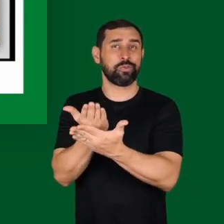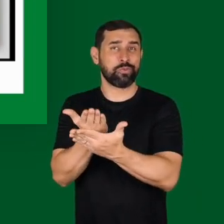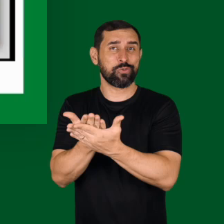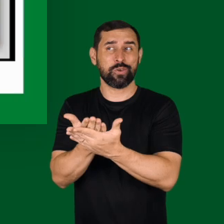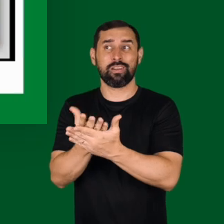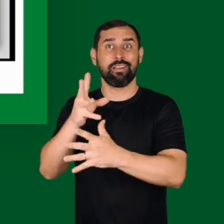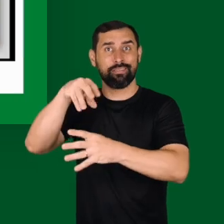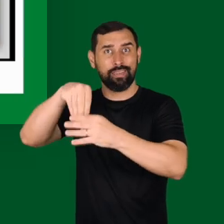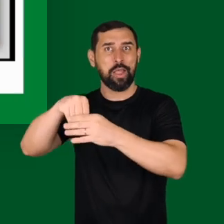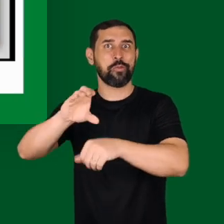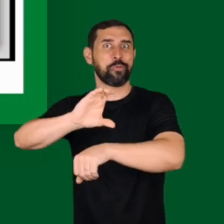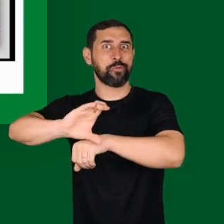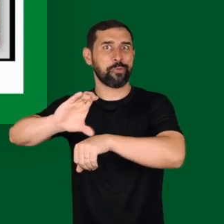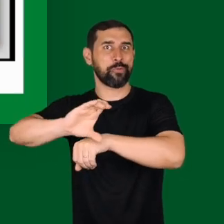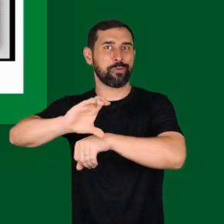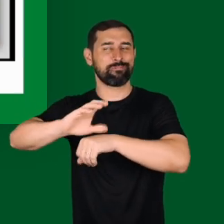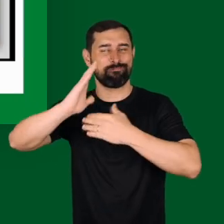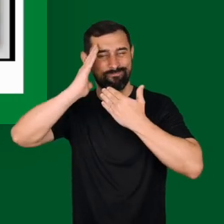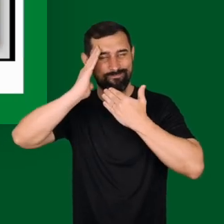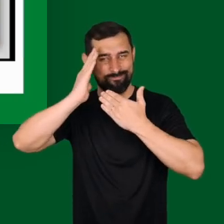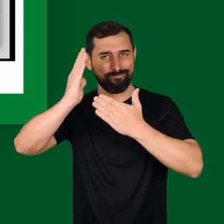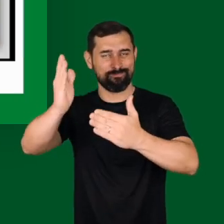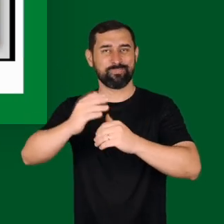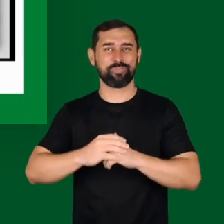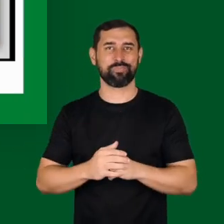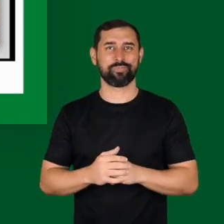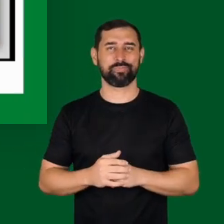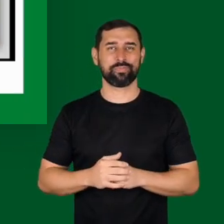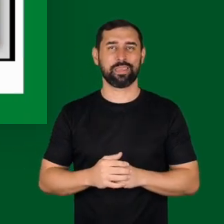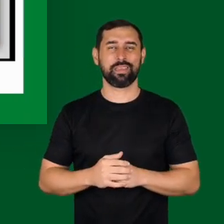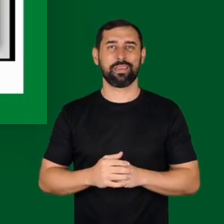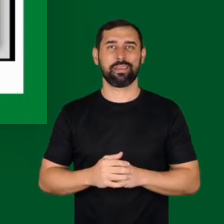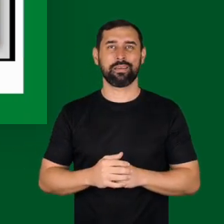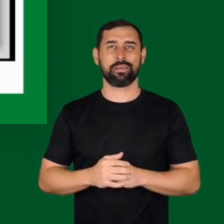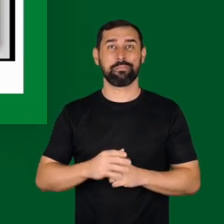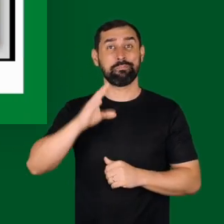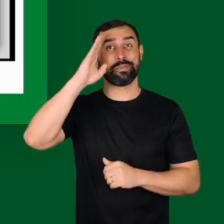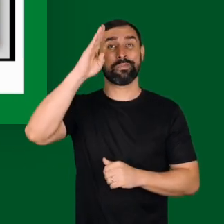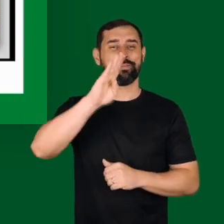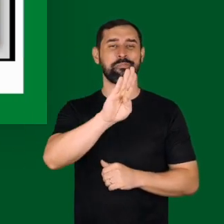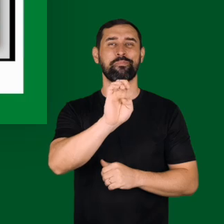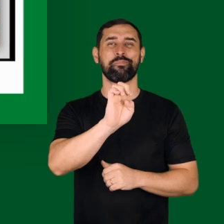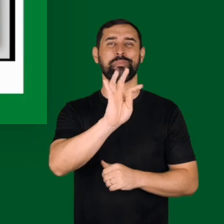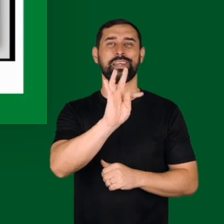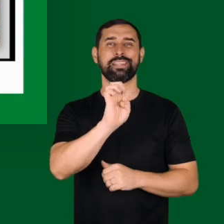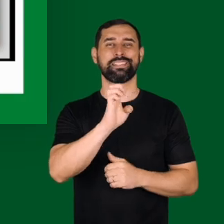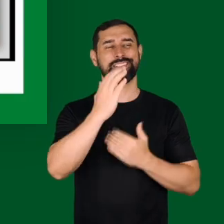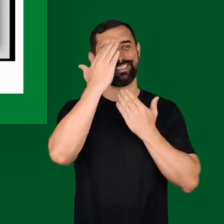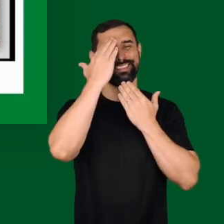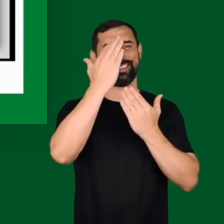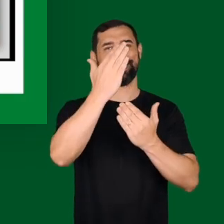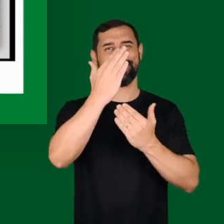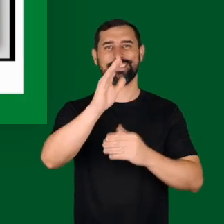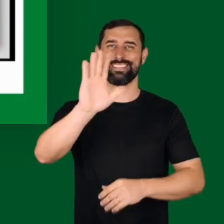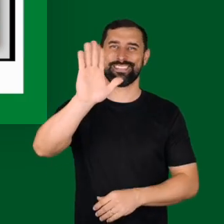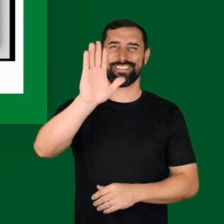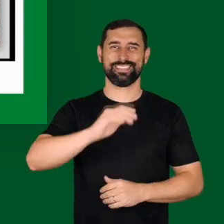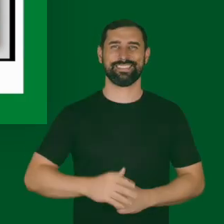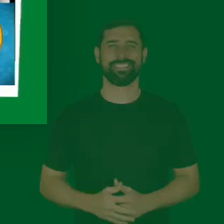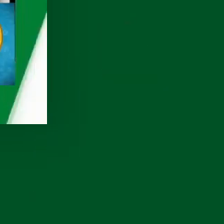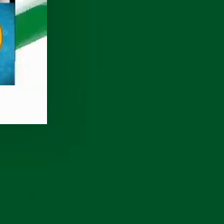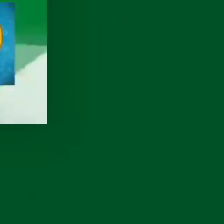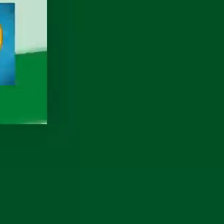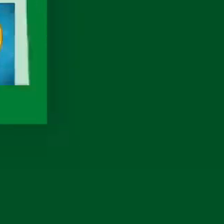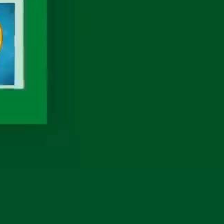a APSUS, que está nos proporcionando esse curso, principalmente um agradecimento grande em nome da Beth. Obrigada.